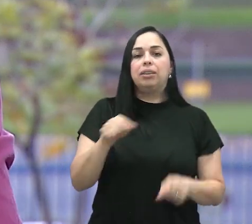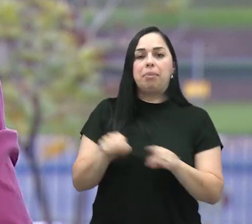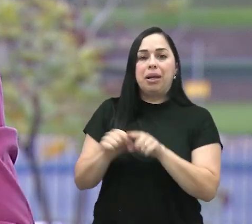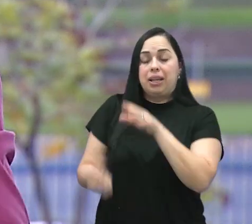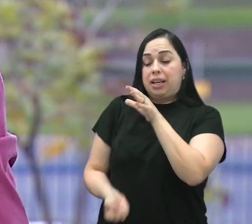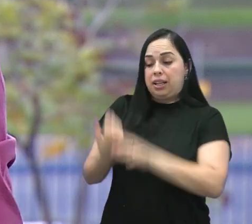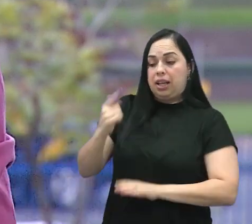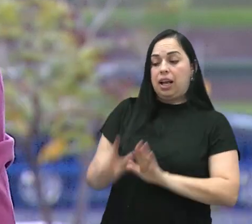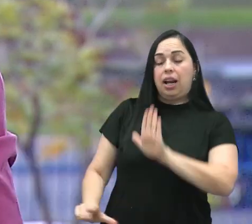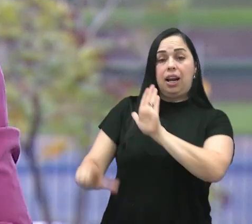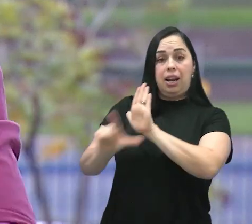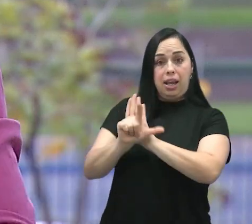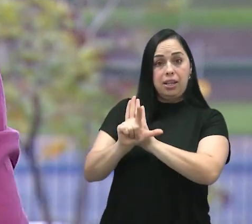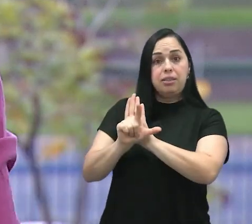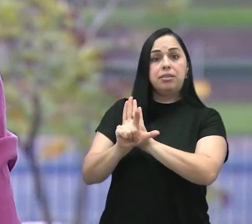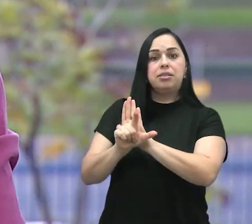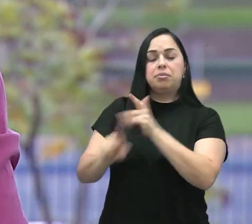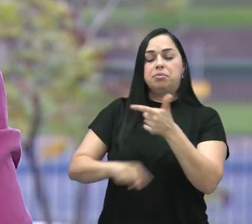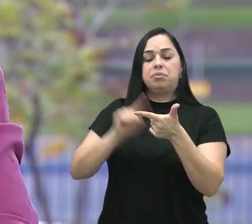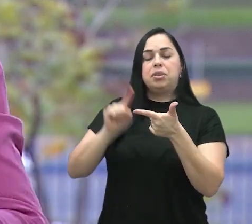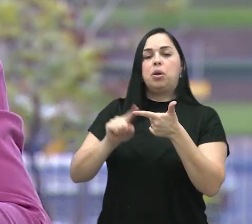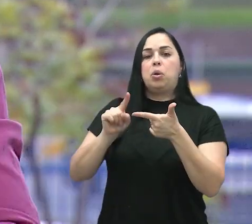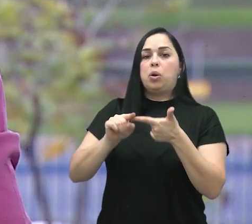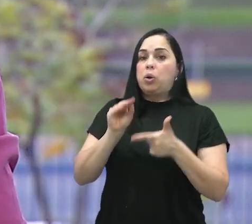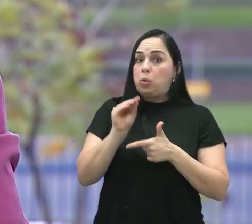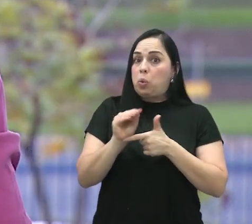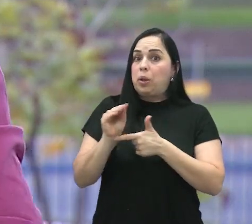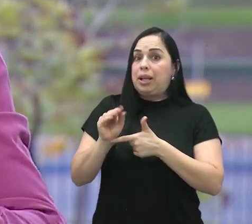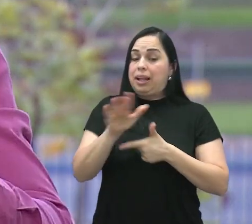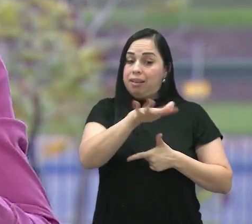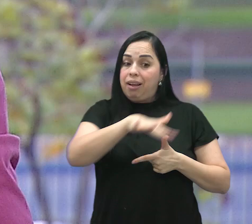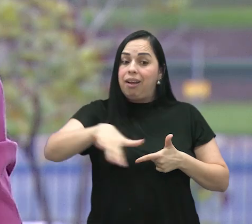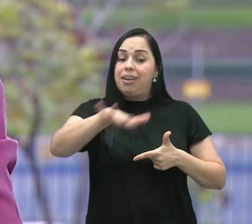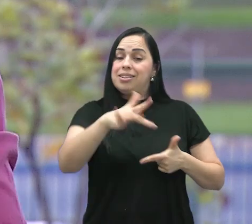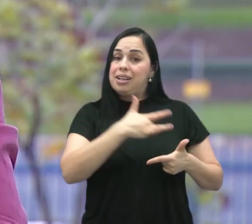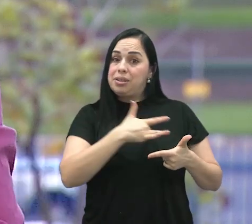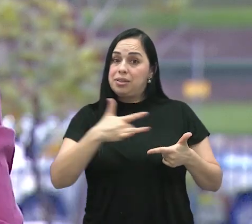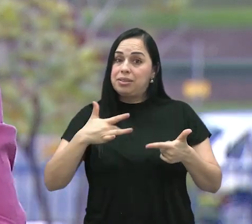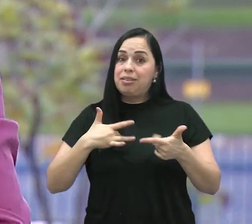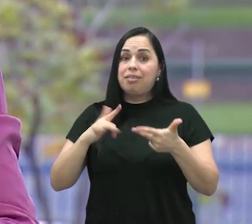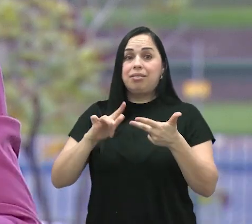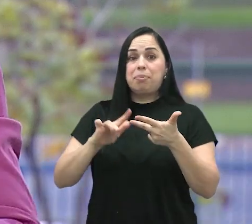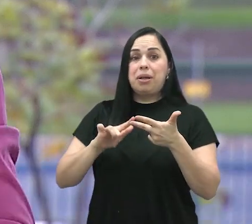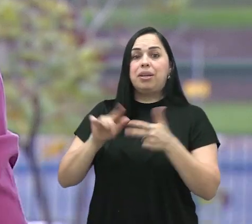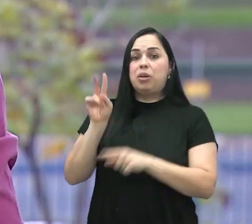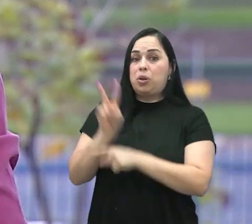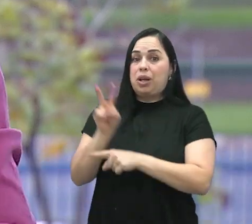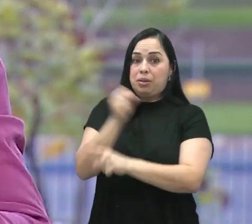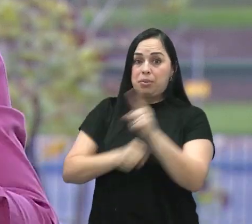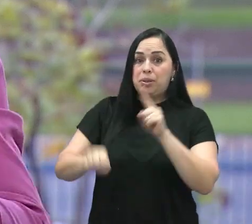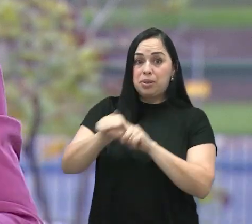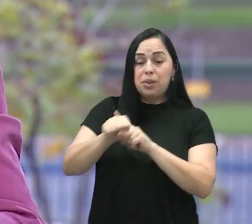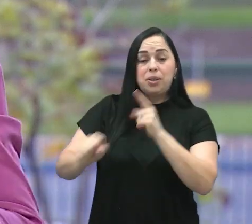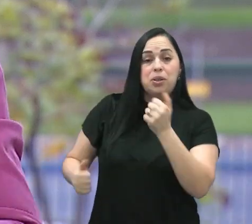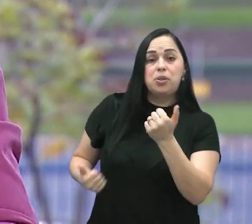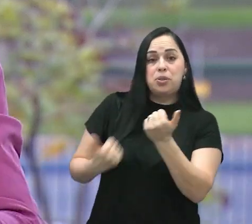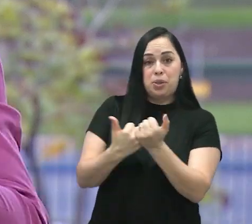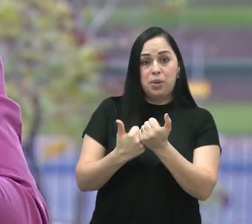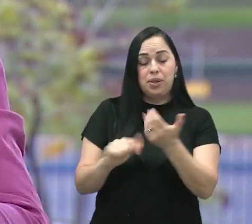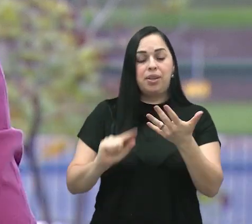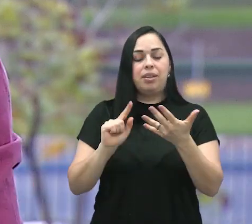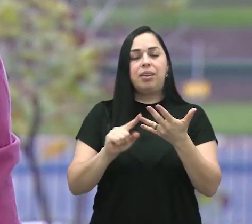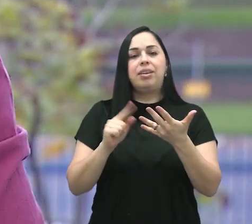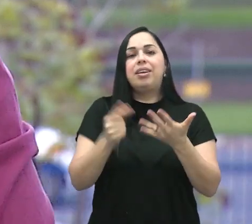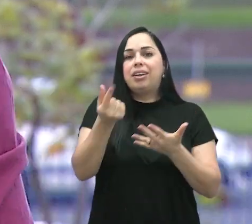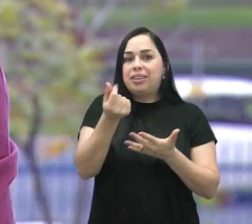digna. Isso inclui o desenvolvimento de políticas públicas, cuidados com a saúde e até mesmo apoio social